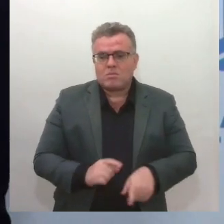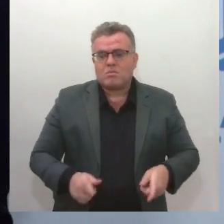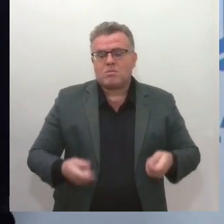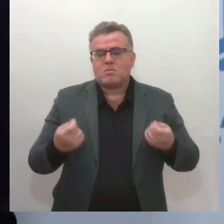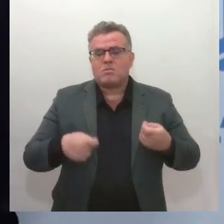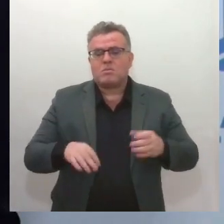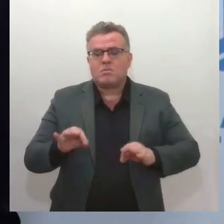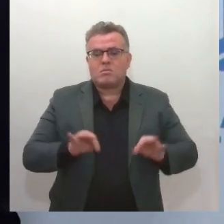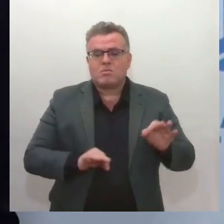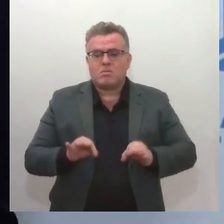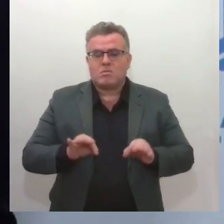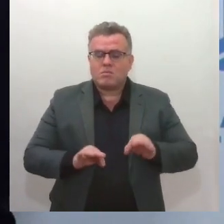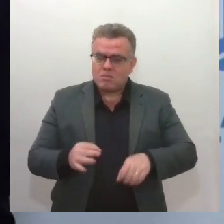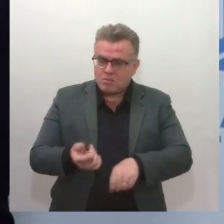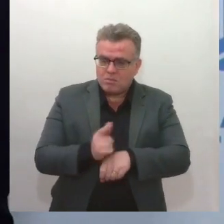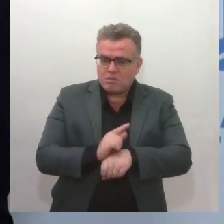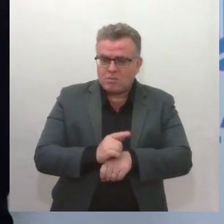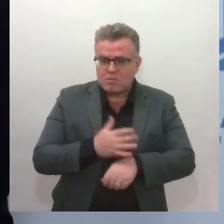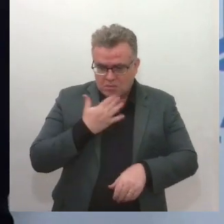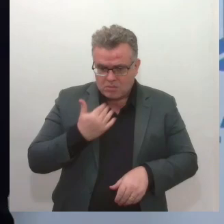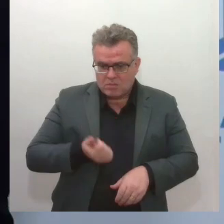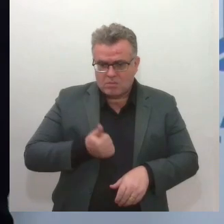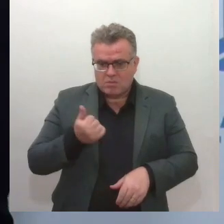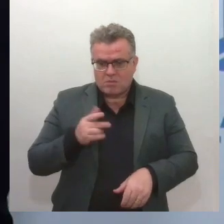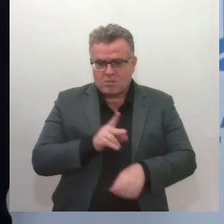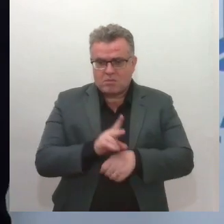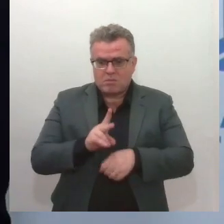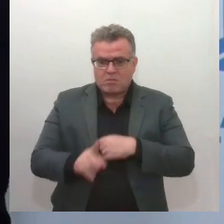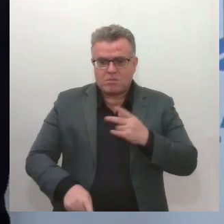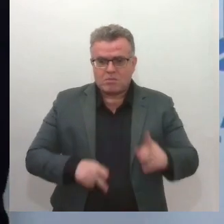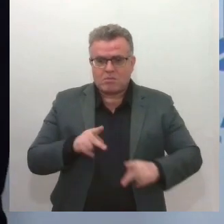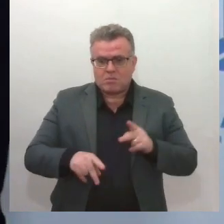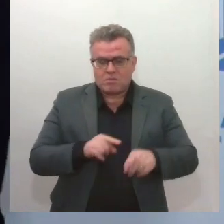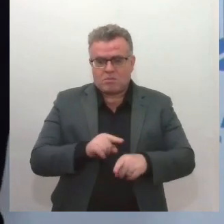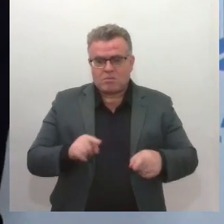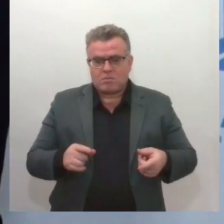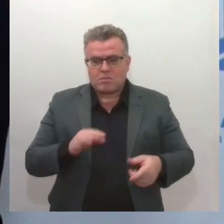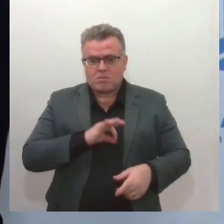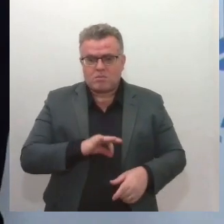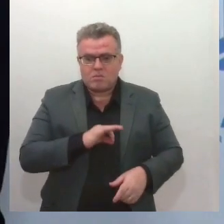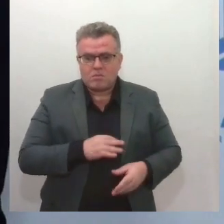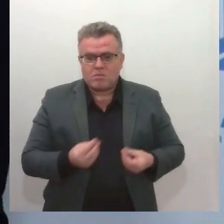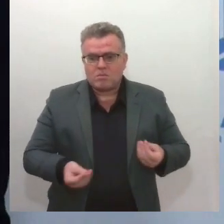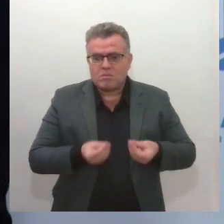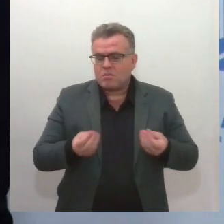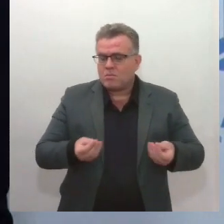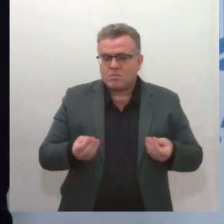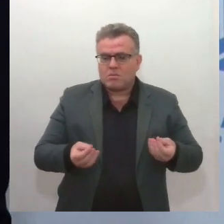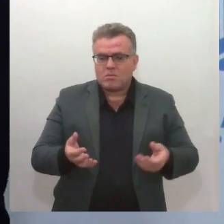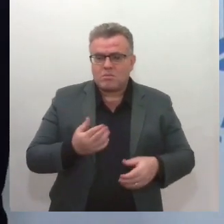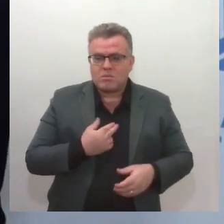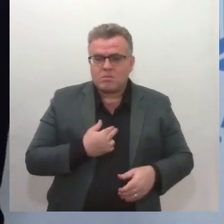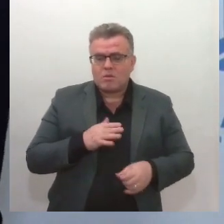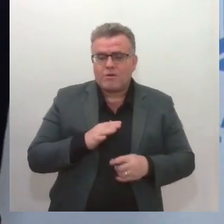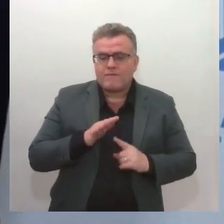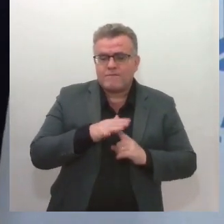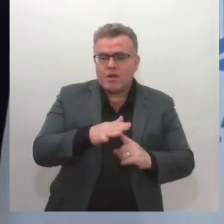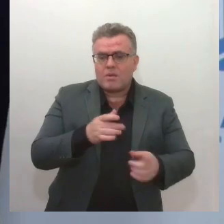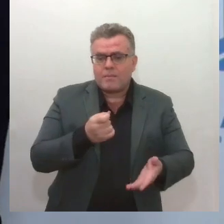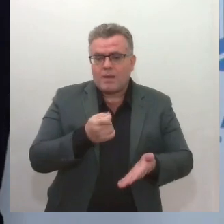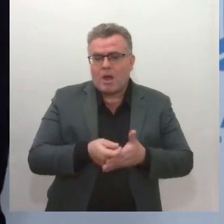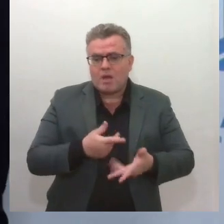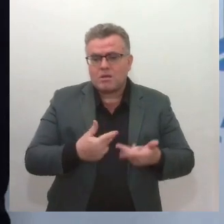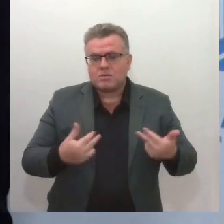precisa pensar no povo, porque o povo está sem dinheiro para pagar seu aluguel, está sem dinheiro para poder fazer sua feira, está sem dinheiro para poder pagar a pensão, e a gente sabe que isso dá